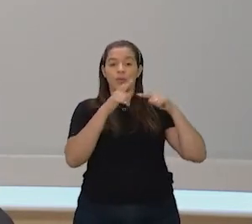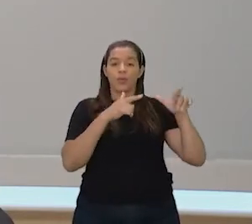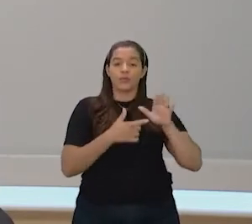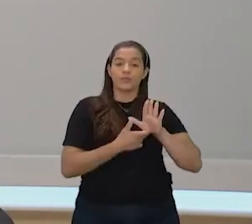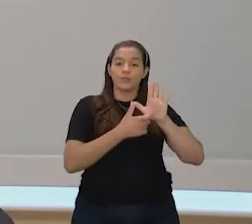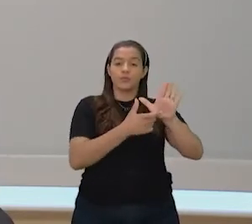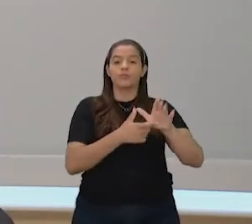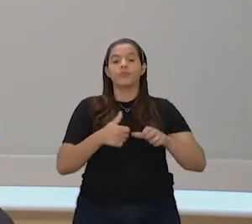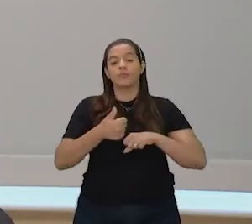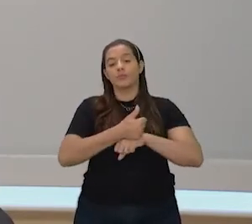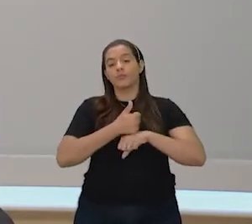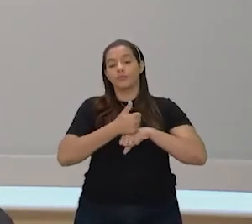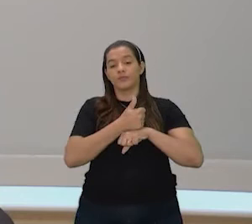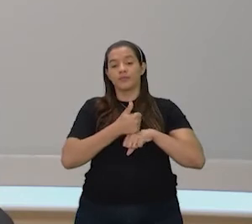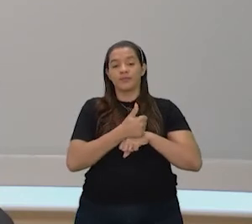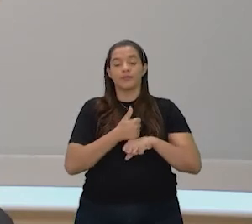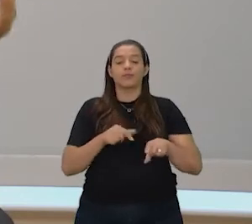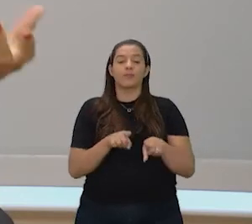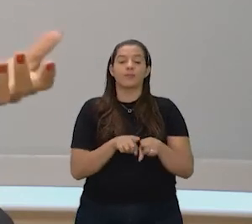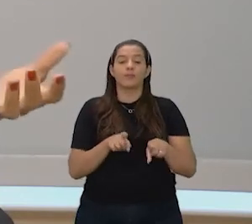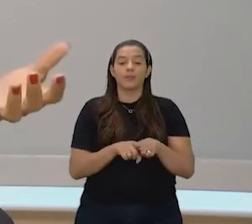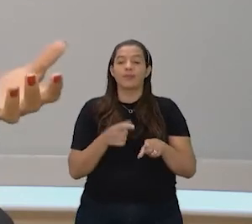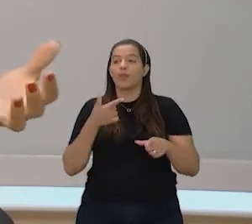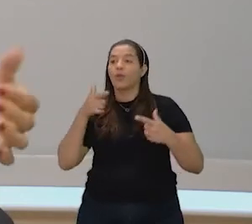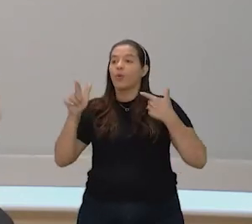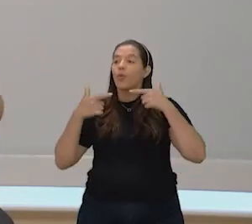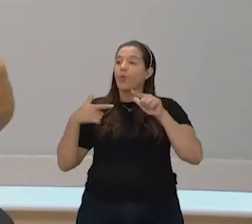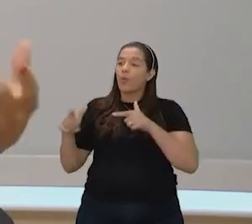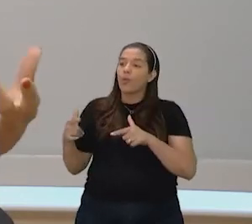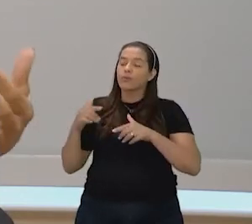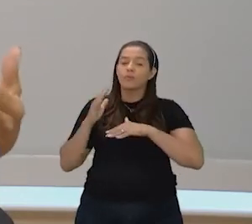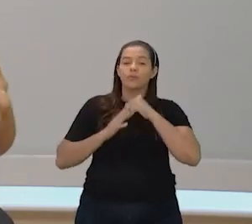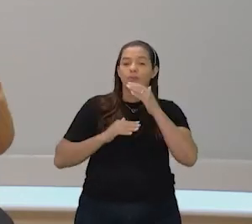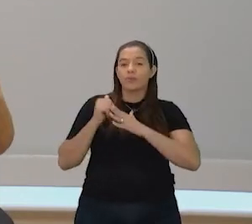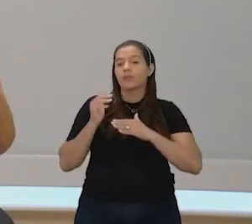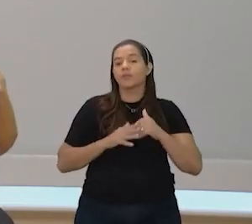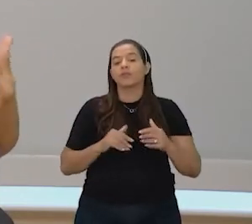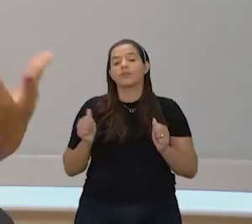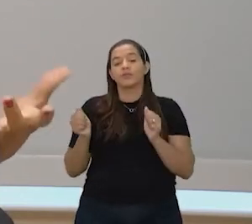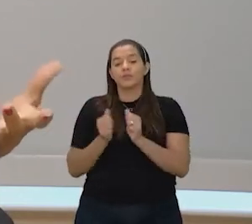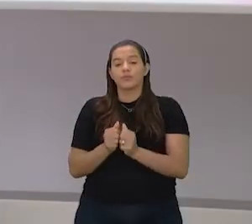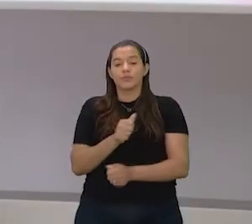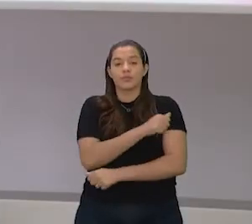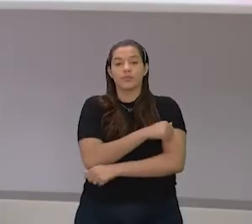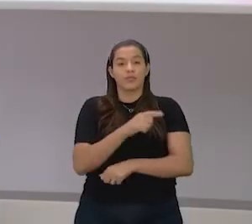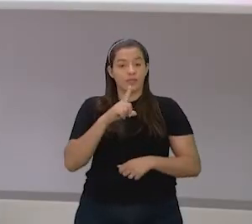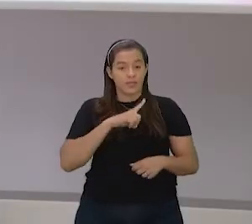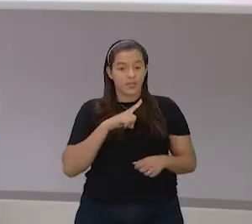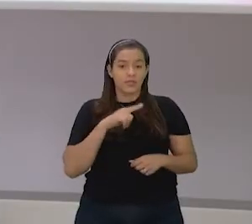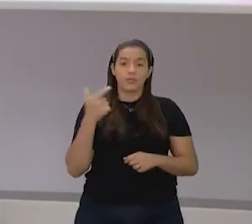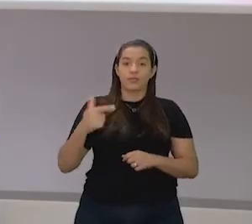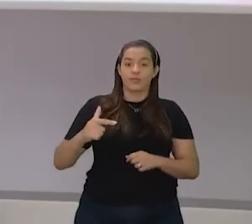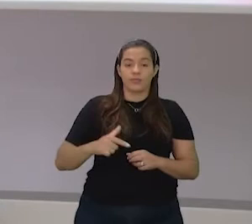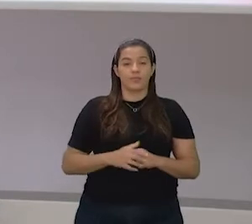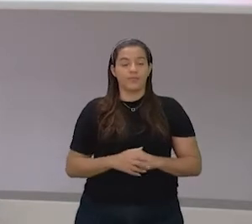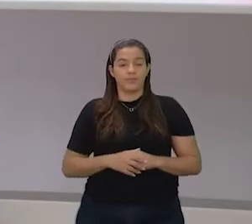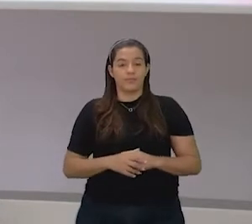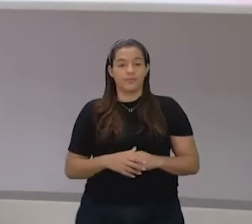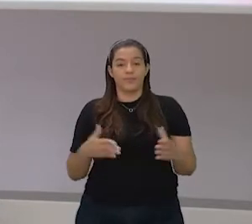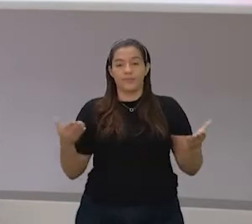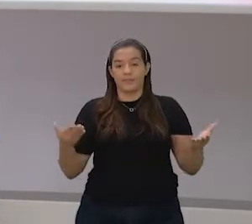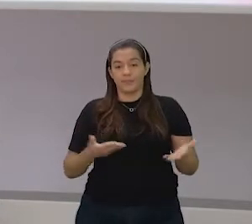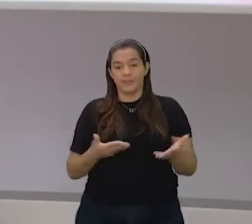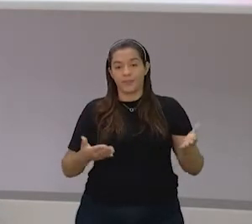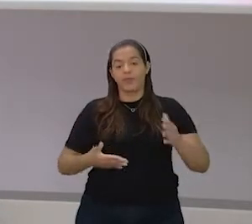para o profissional? Então, eu quero trabalhar outras modalidades com o meu estudante. O nosso currículo hoje,